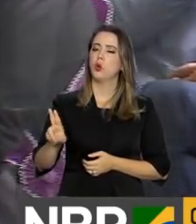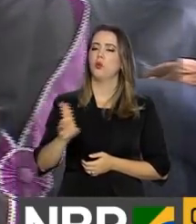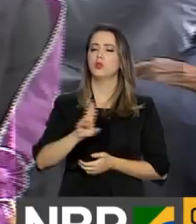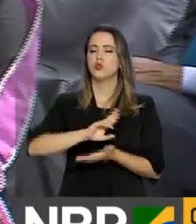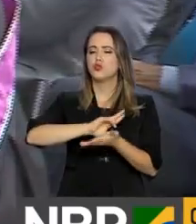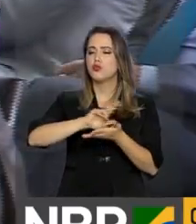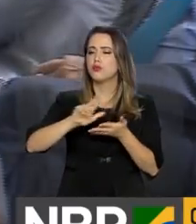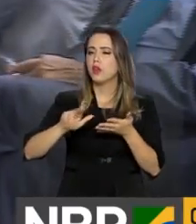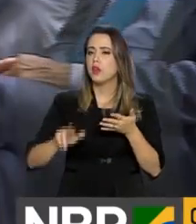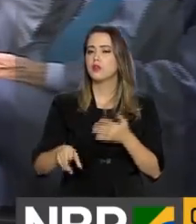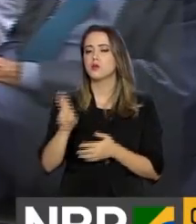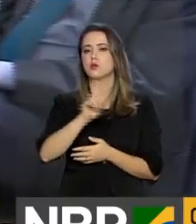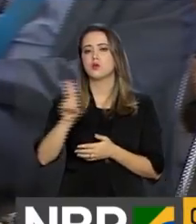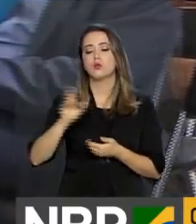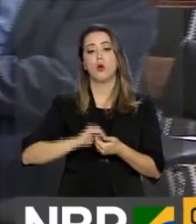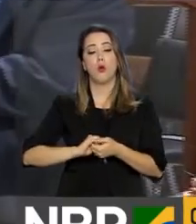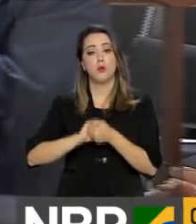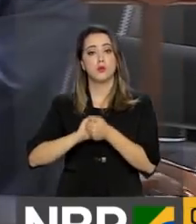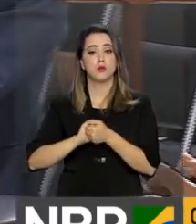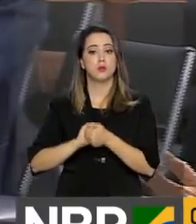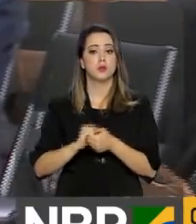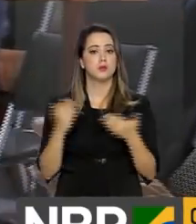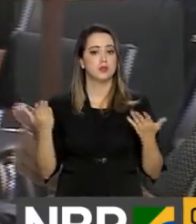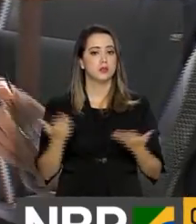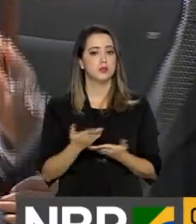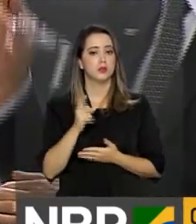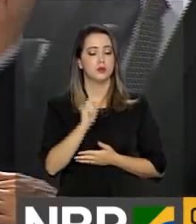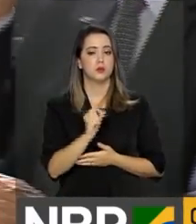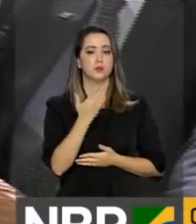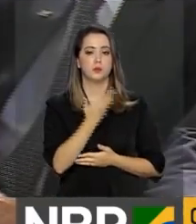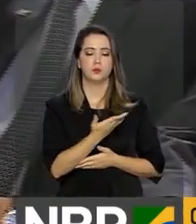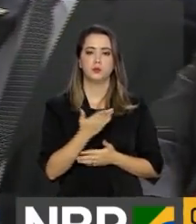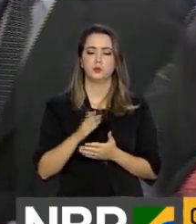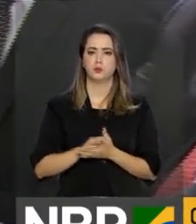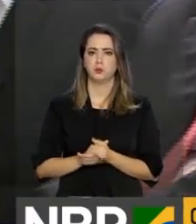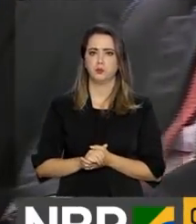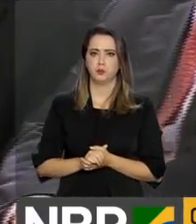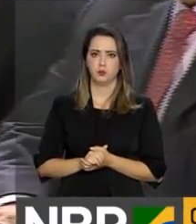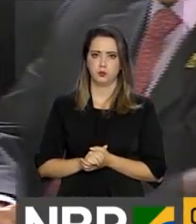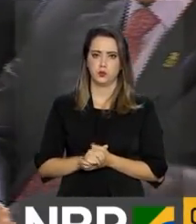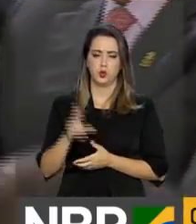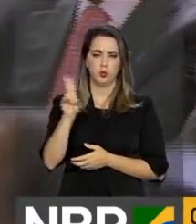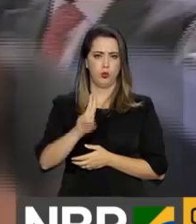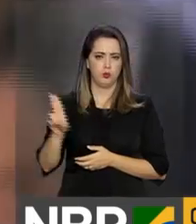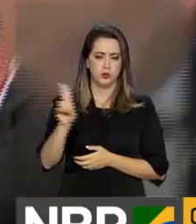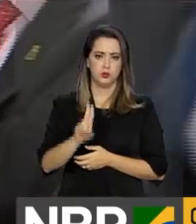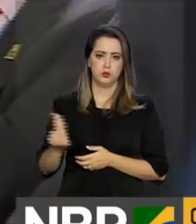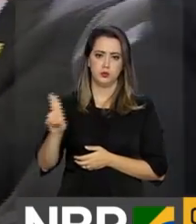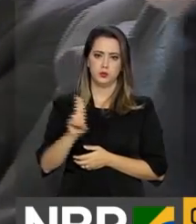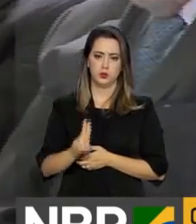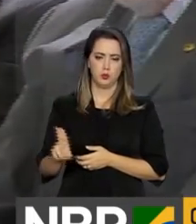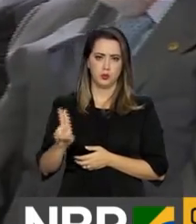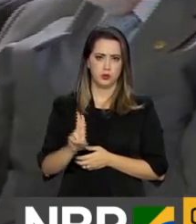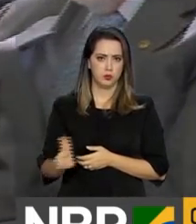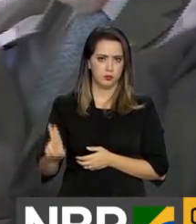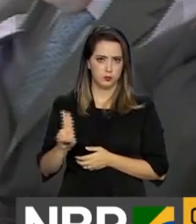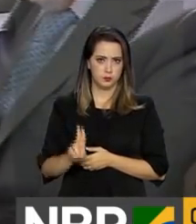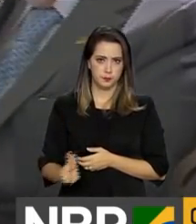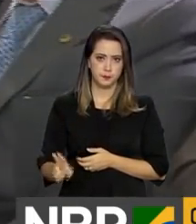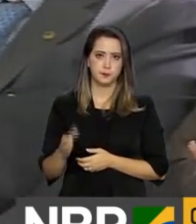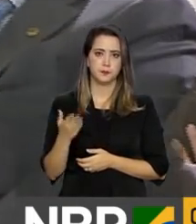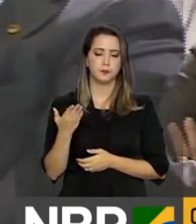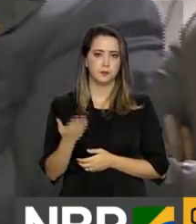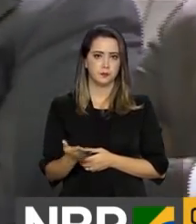Melles, Celso Russomano, César Souza, Dulce Miranda, Caio Narso, Celso Maldaner,